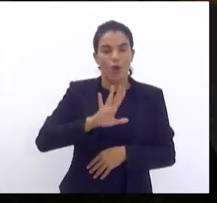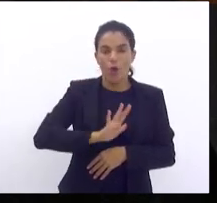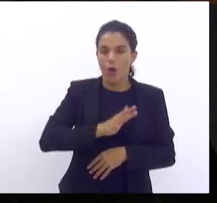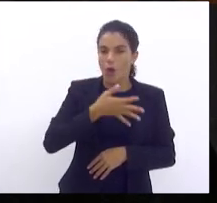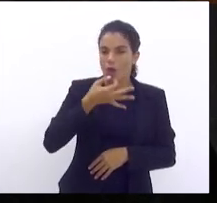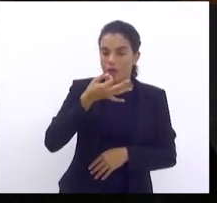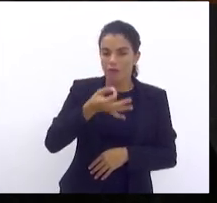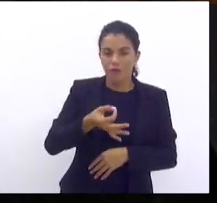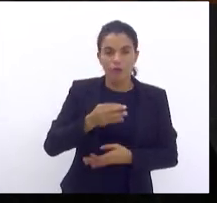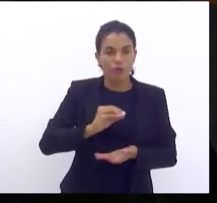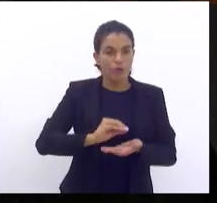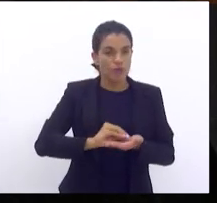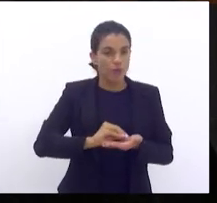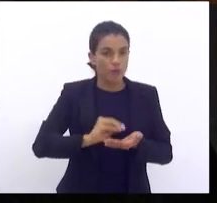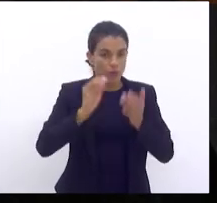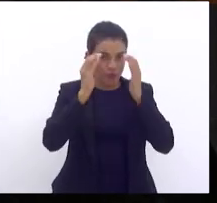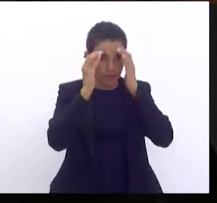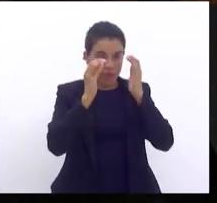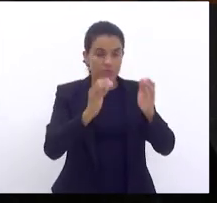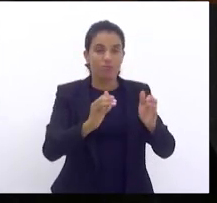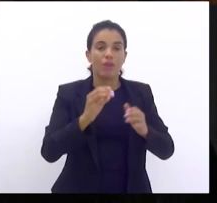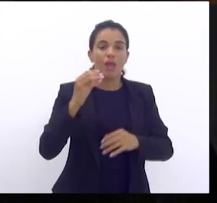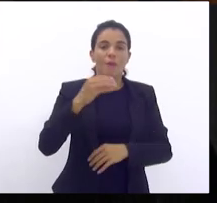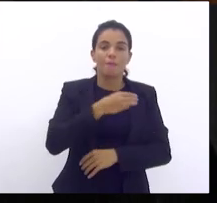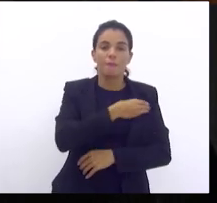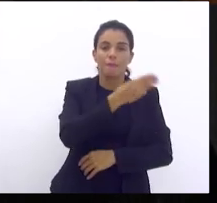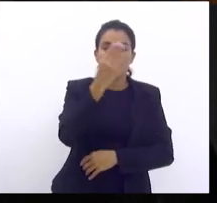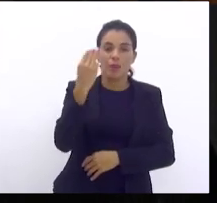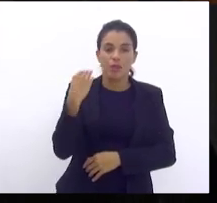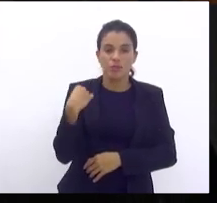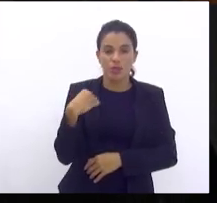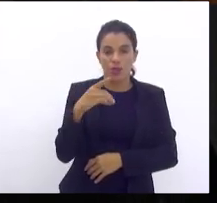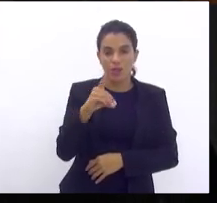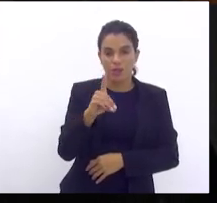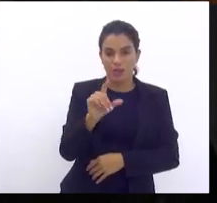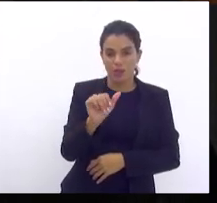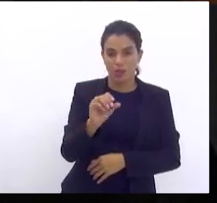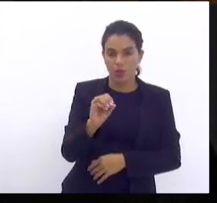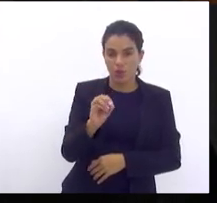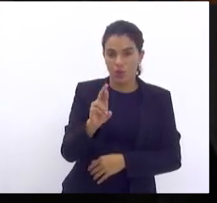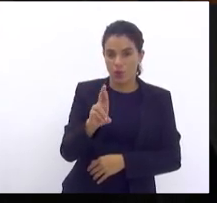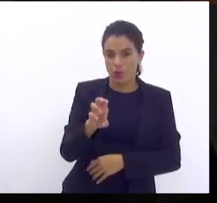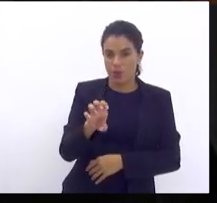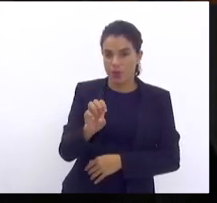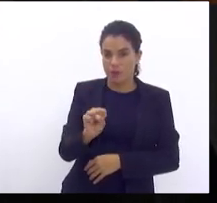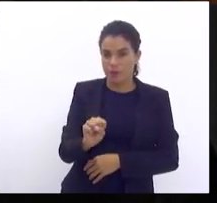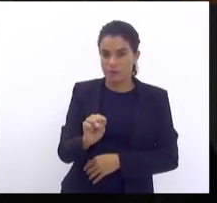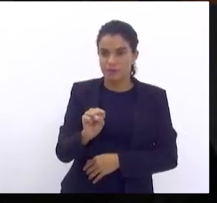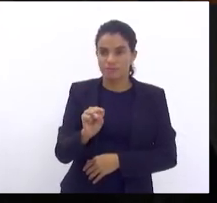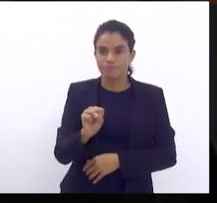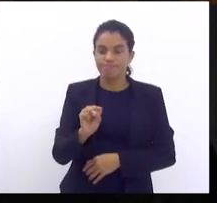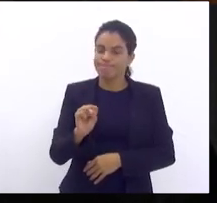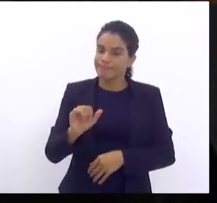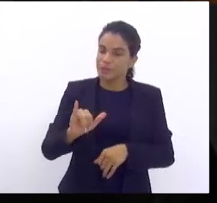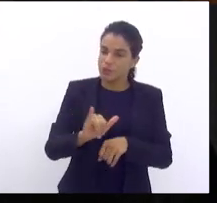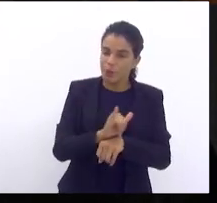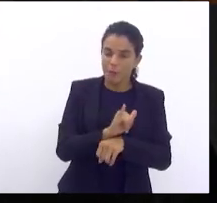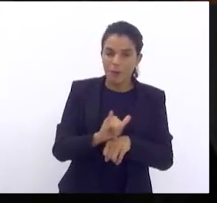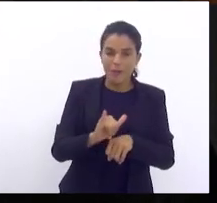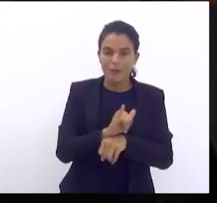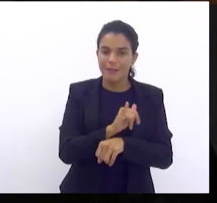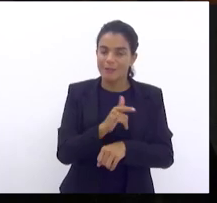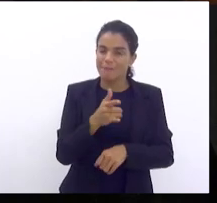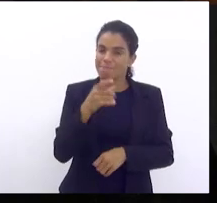desrespeitando a padroeira de Porto Real Nossa Senhora das Dores de uma maneiro